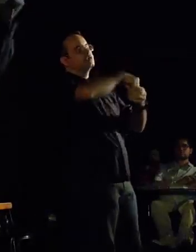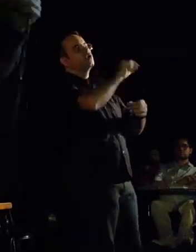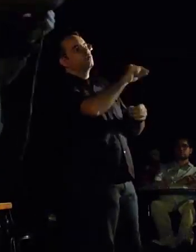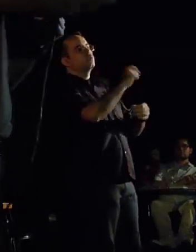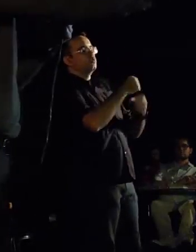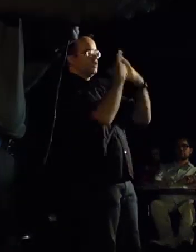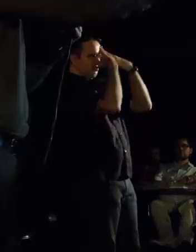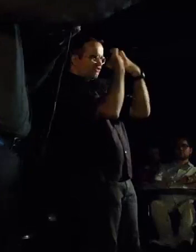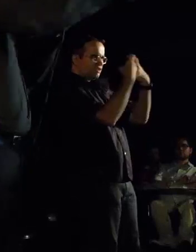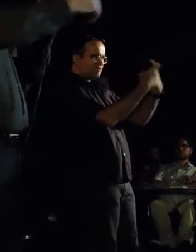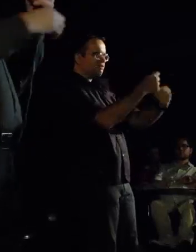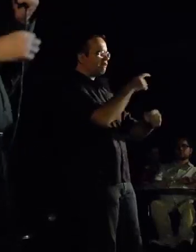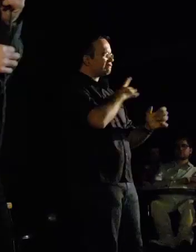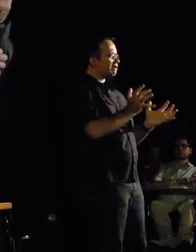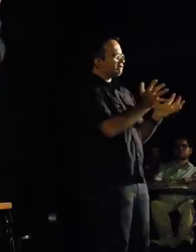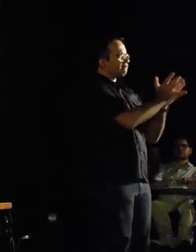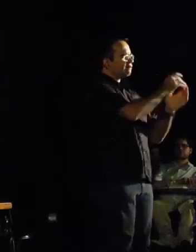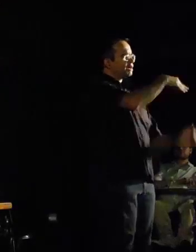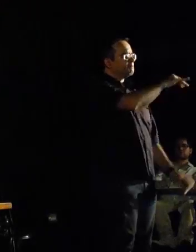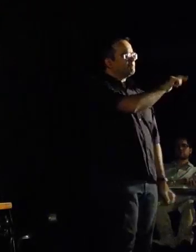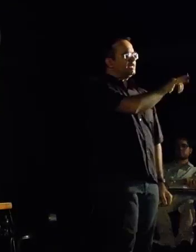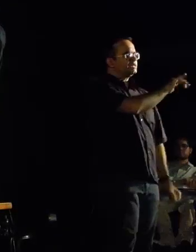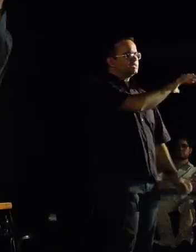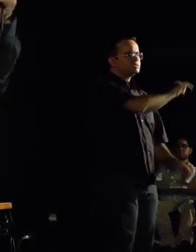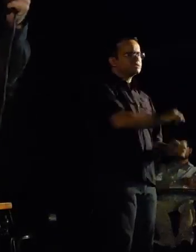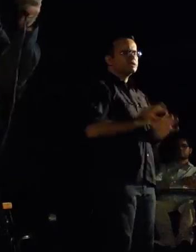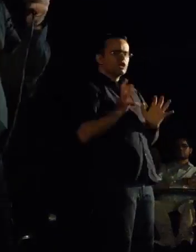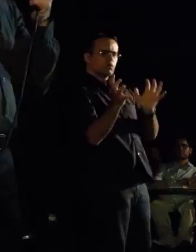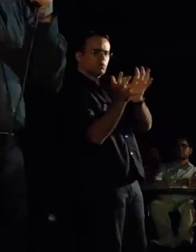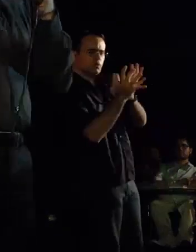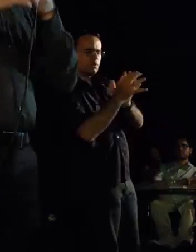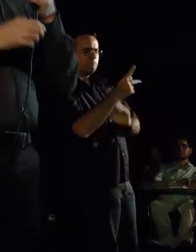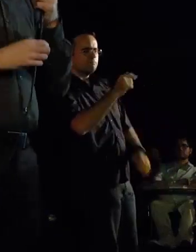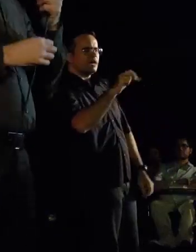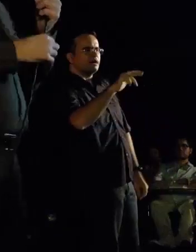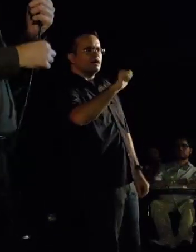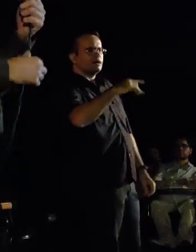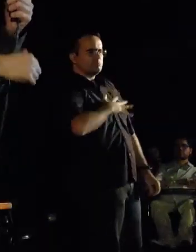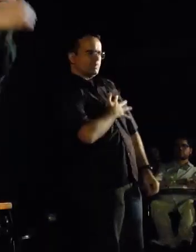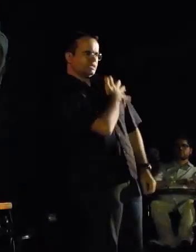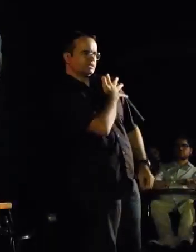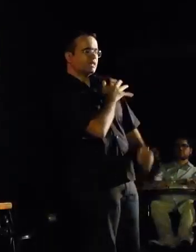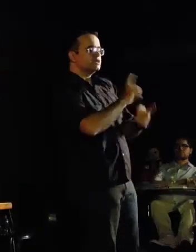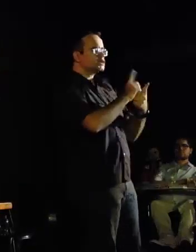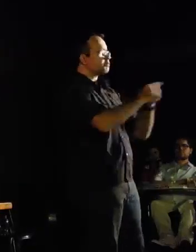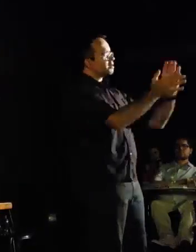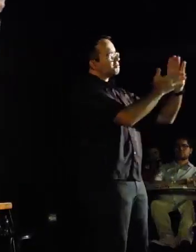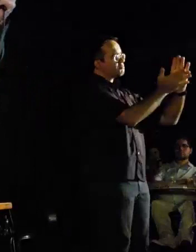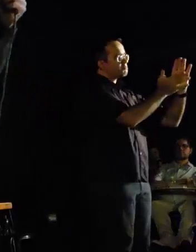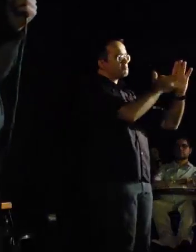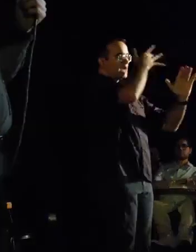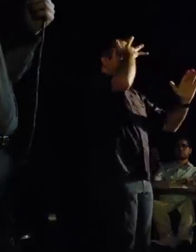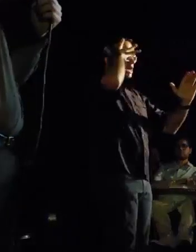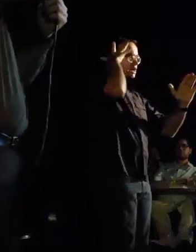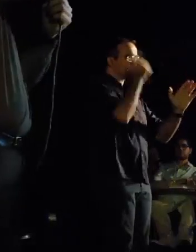de grupos paramilitares, certo? De elogio ao torturador, de elogio